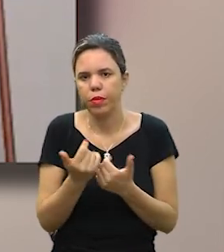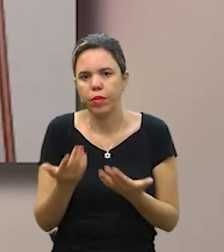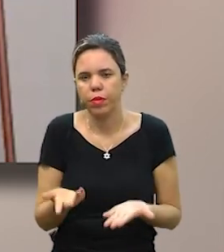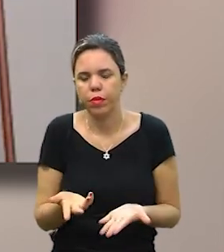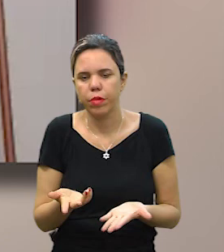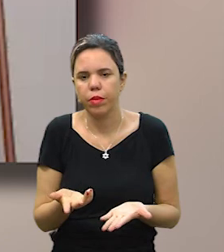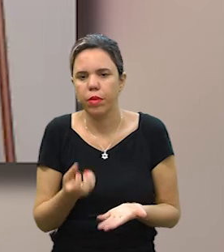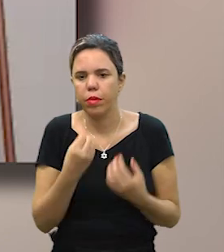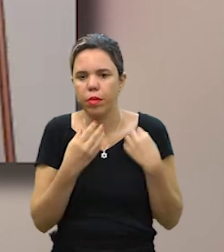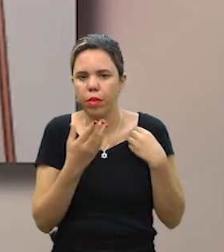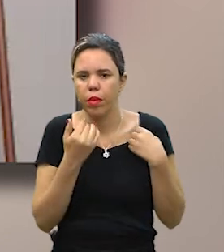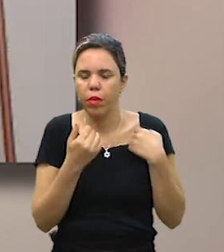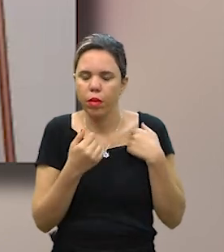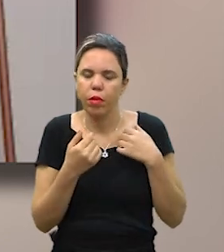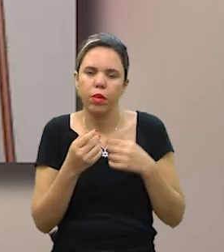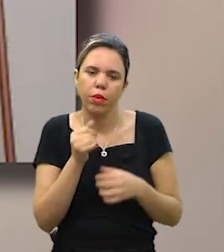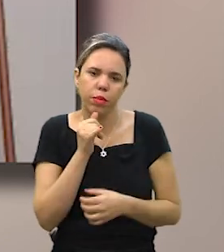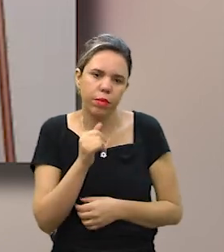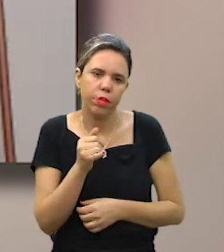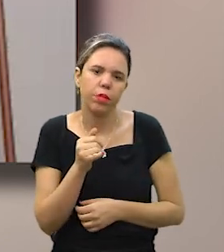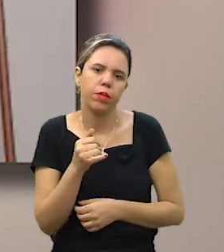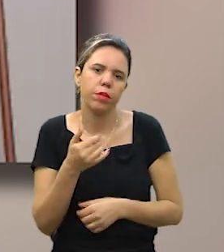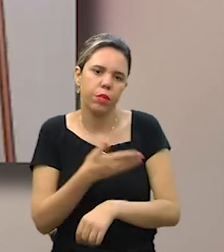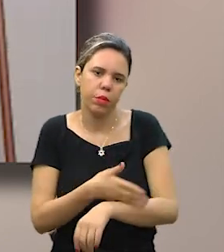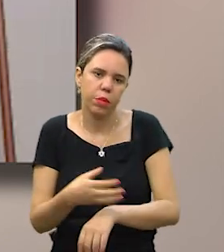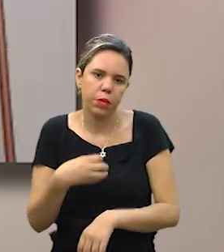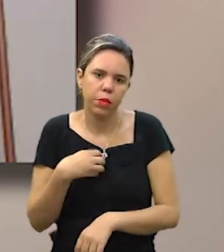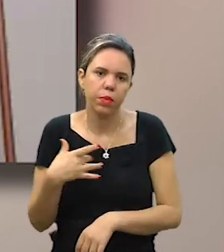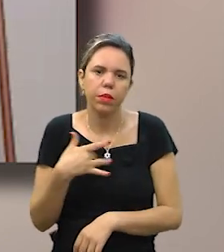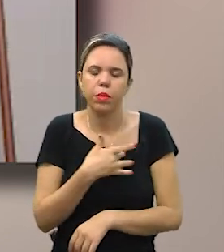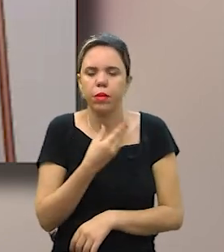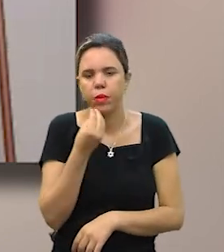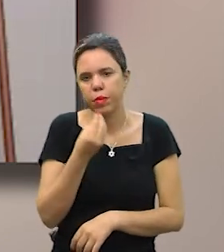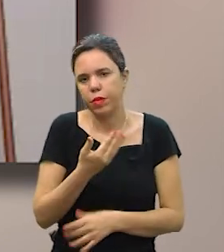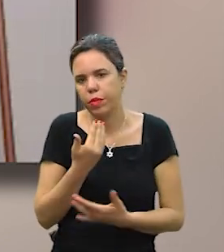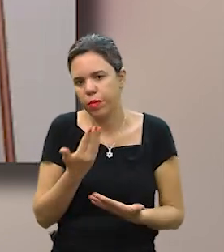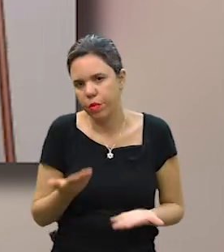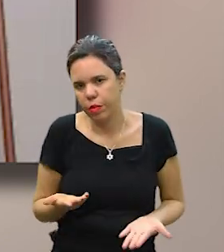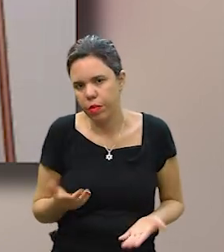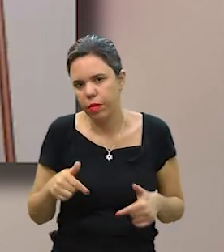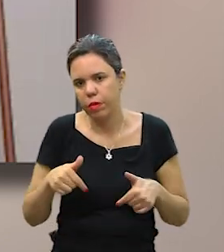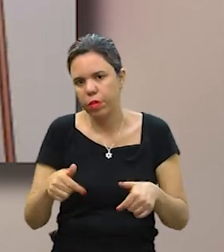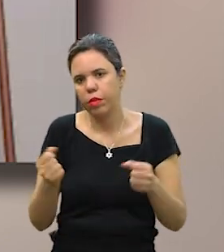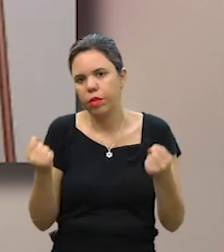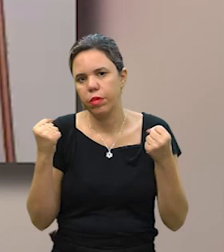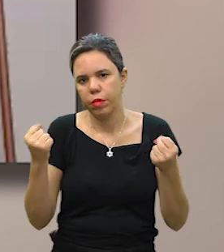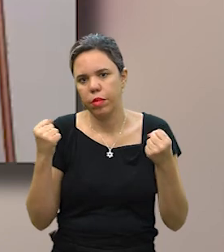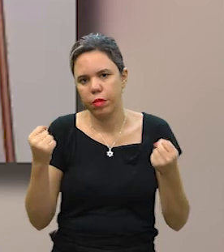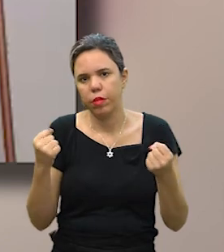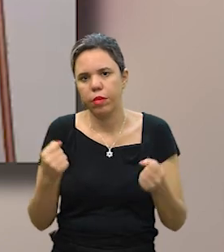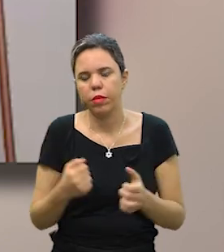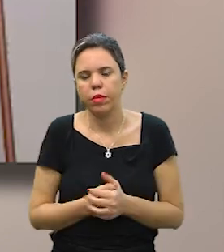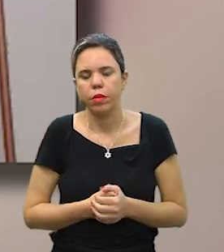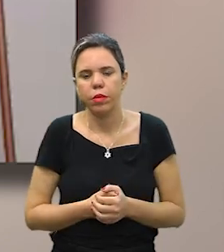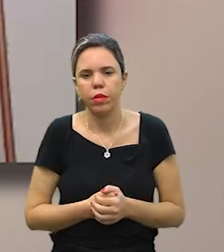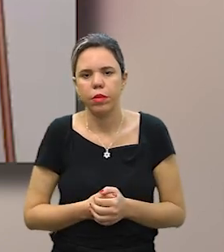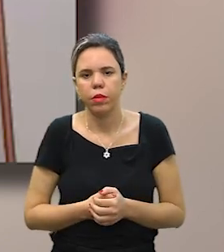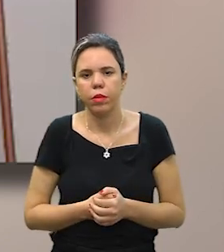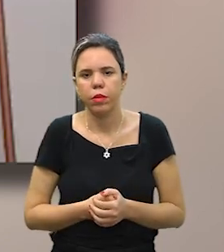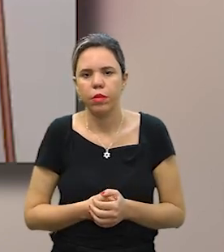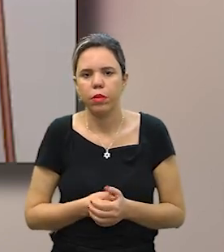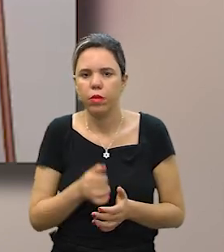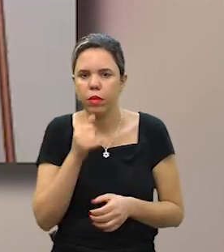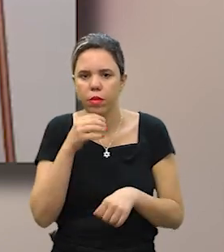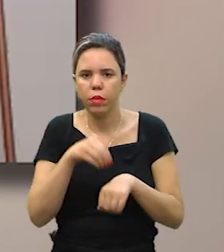medicação. Então, uma boa alimentação, bons hábitos de vida, de atividade física,